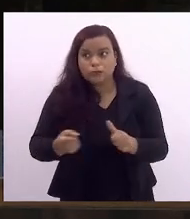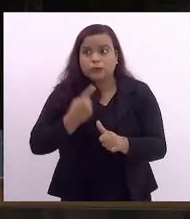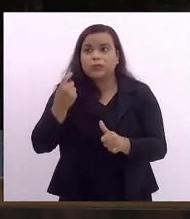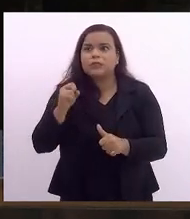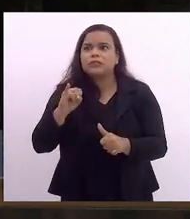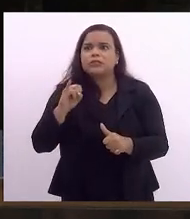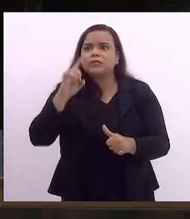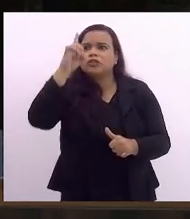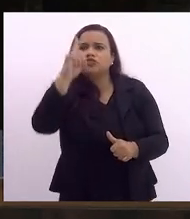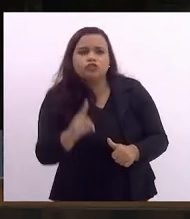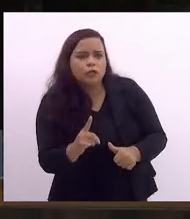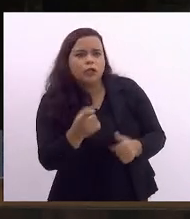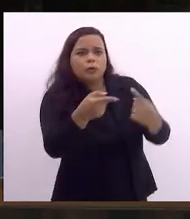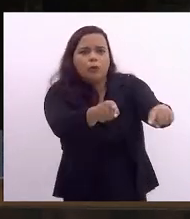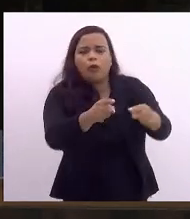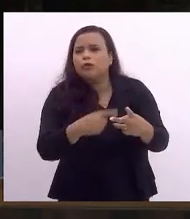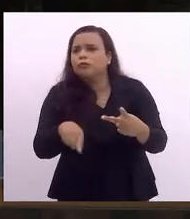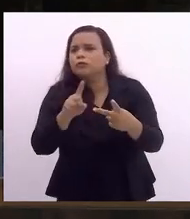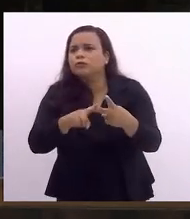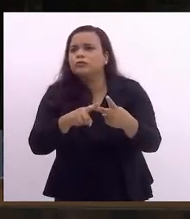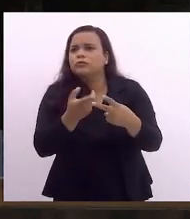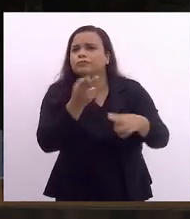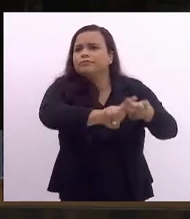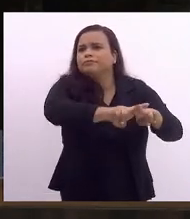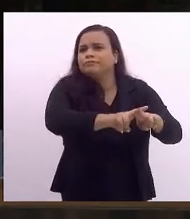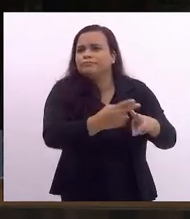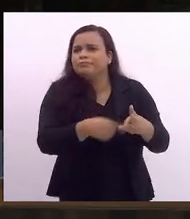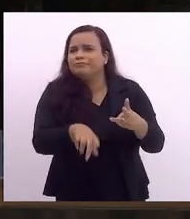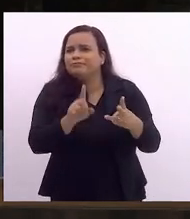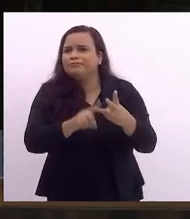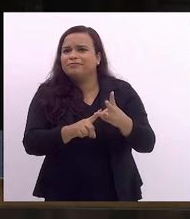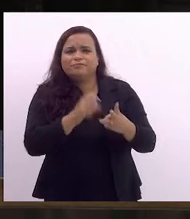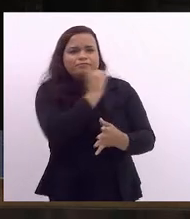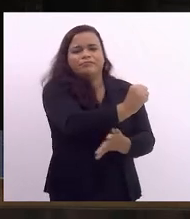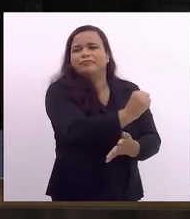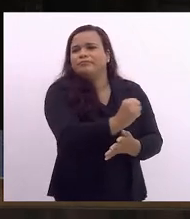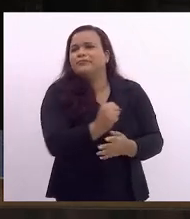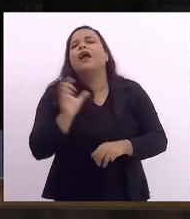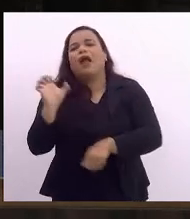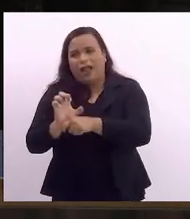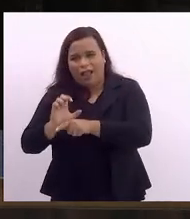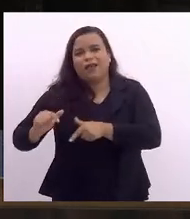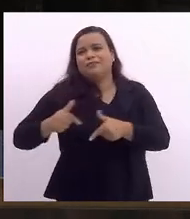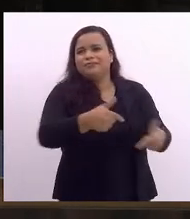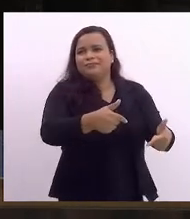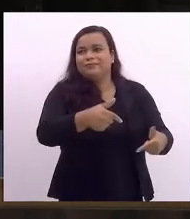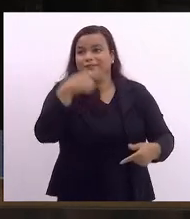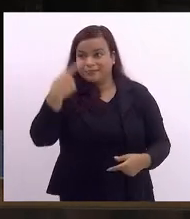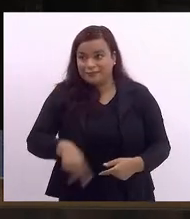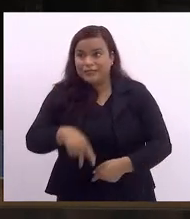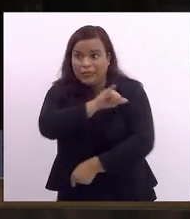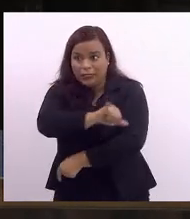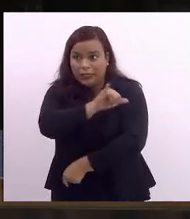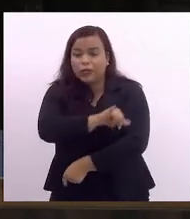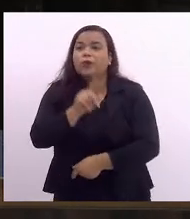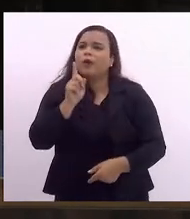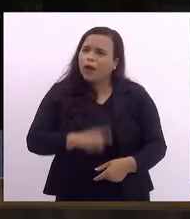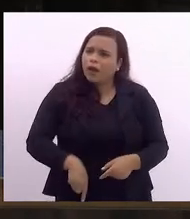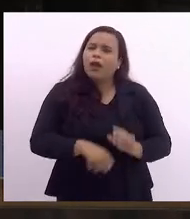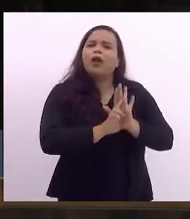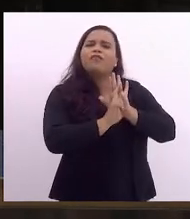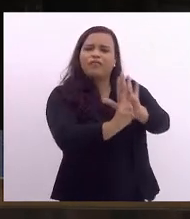de direitos, no momento do encarceramento, no momento do extermínio. O nosso Estado do Rio de Janeiro, ele é uma grande